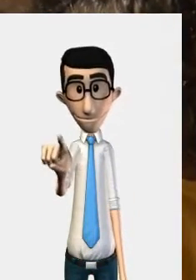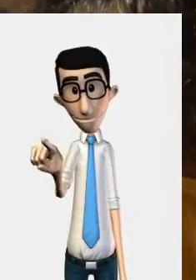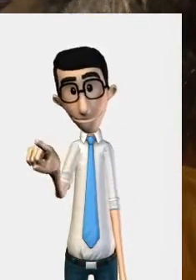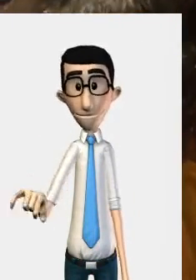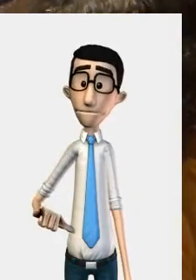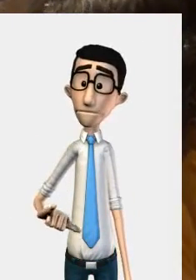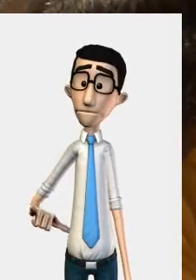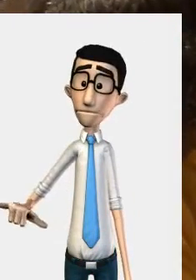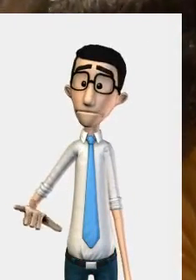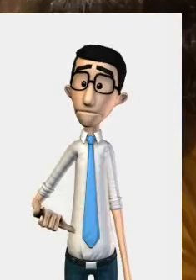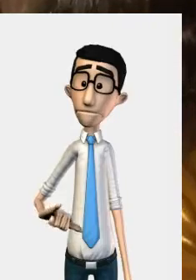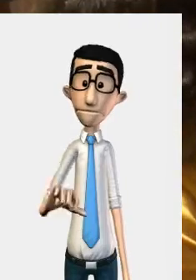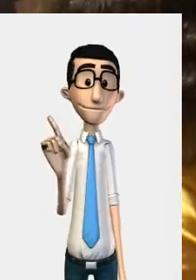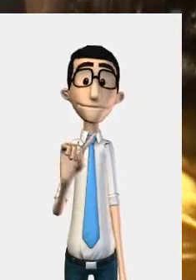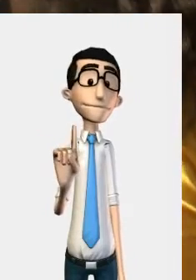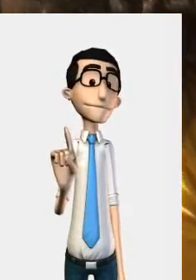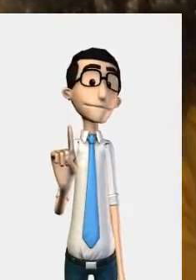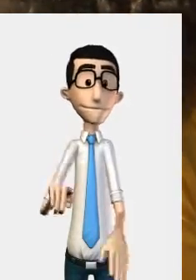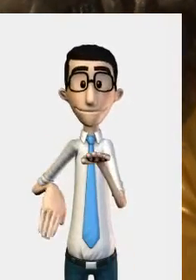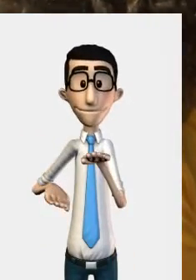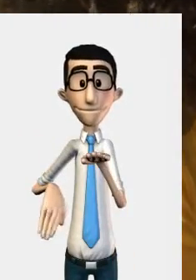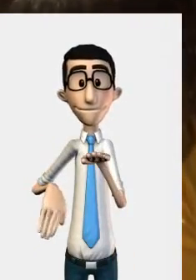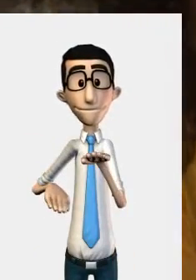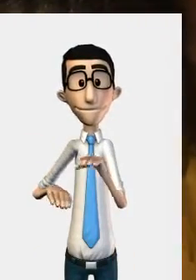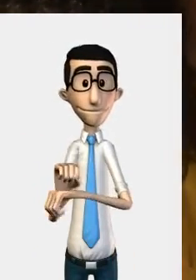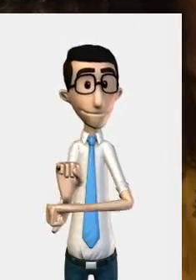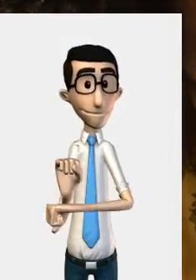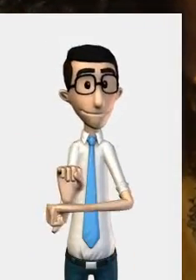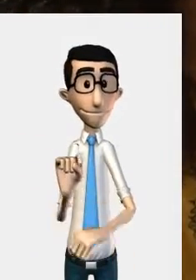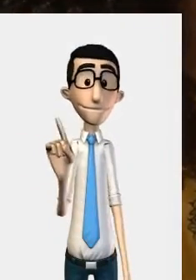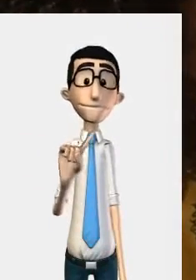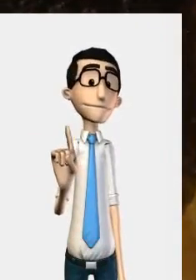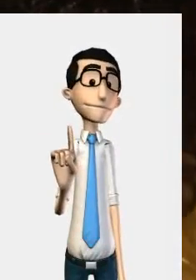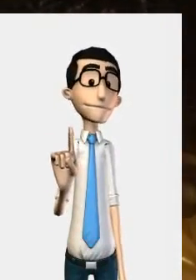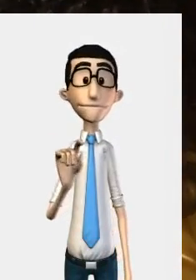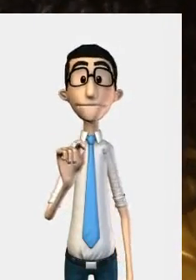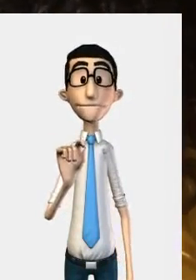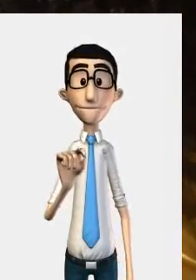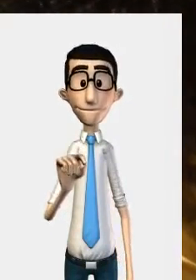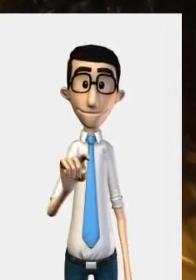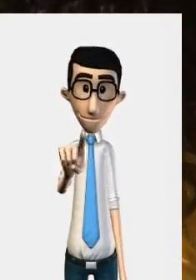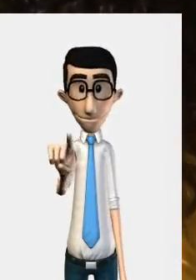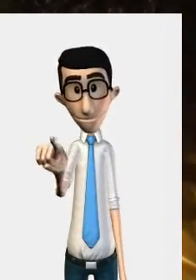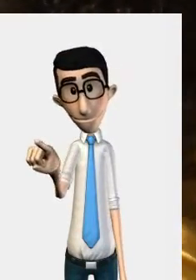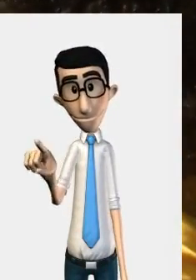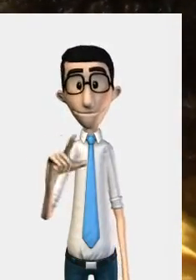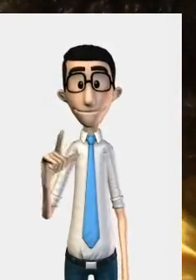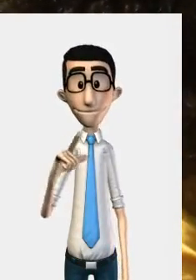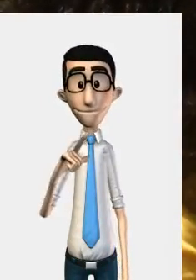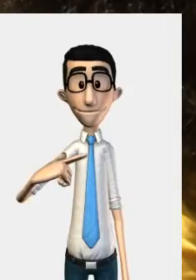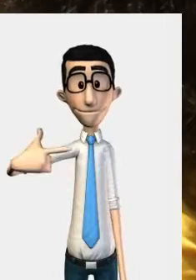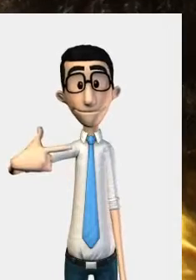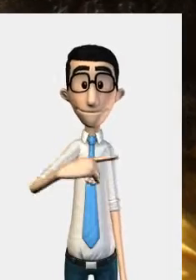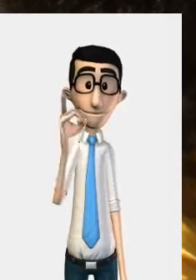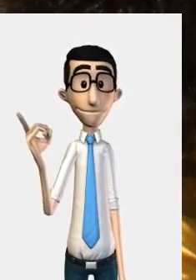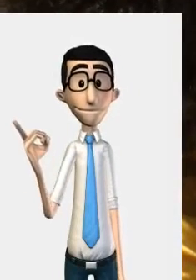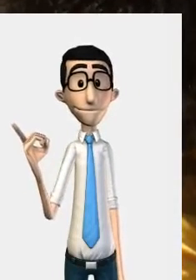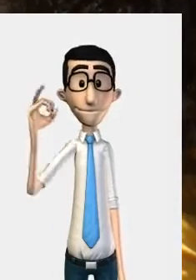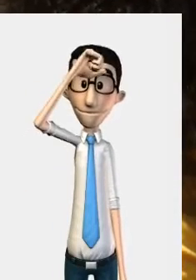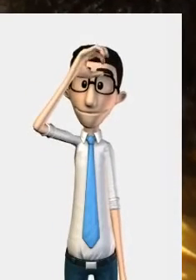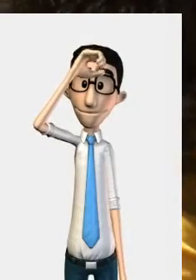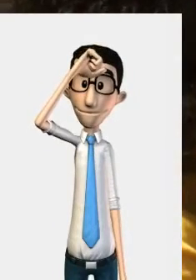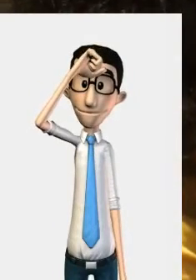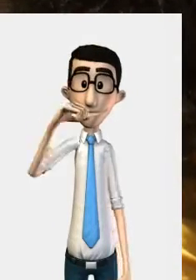daquele comportamento ocorrer de novo. E quando eu falo em reforço, eu falo de coisas que são muito individuais. Para cada